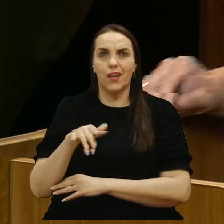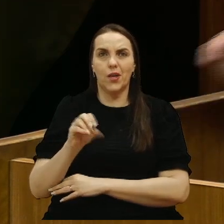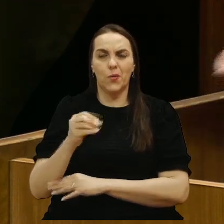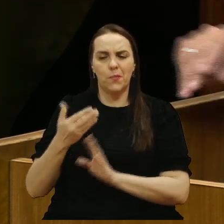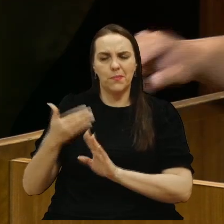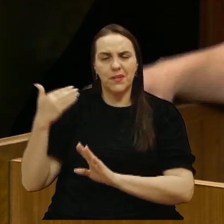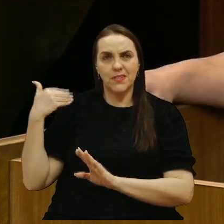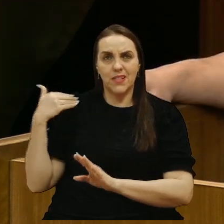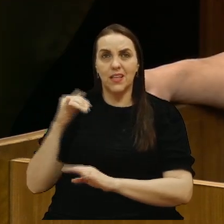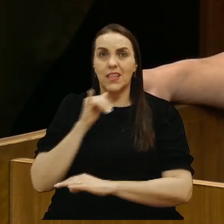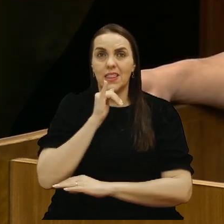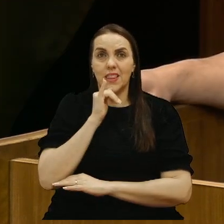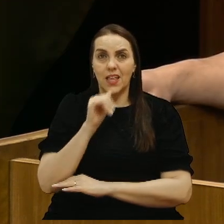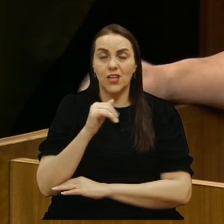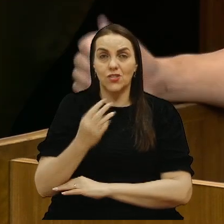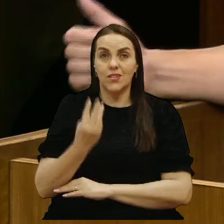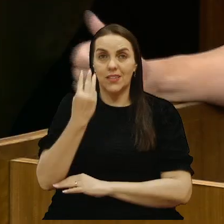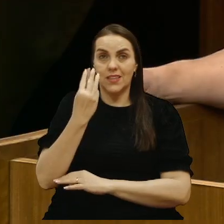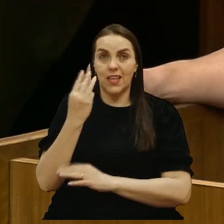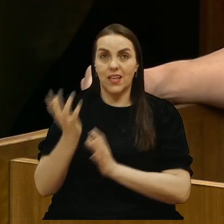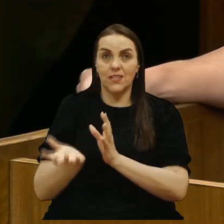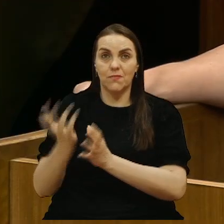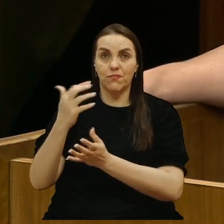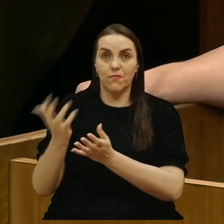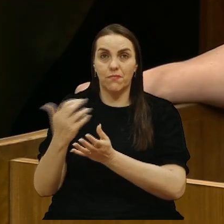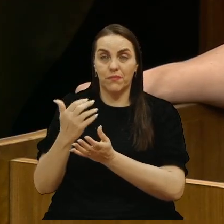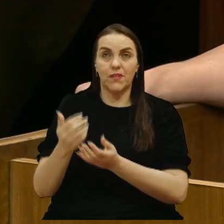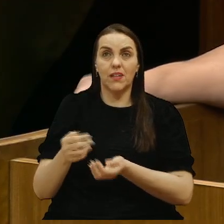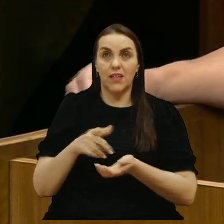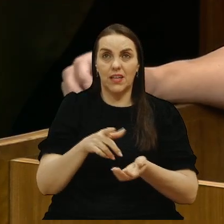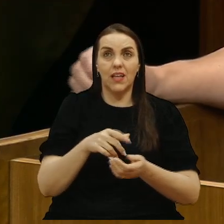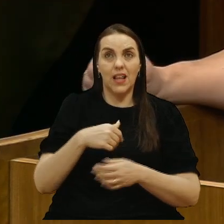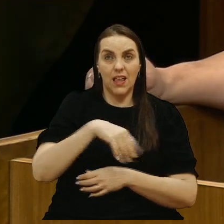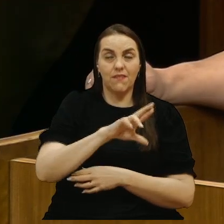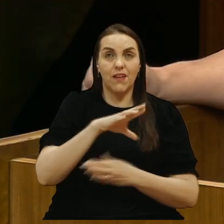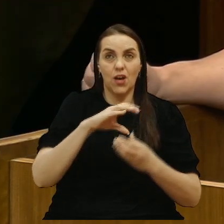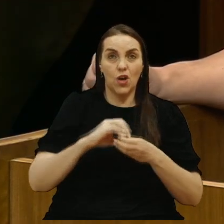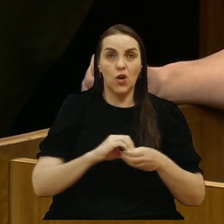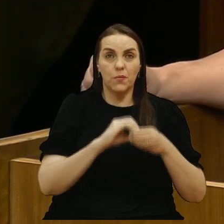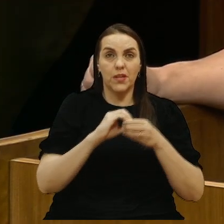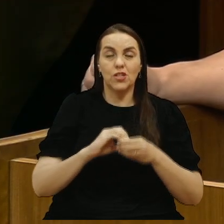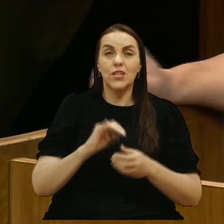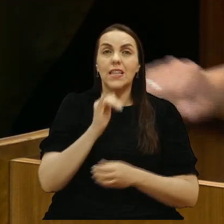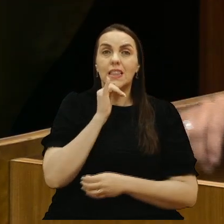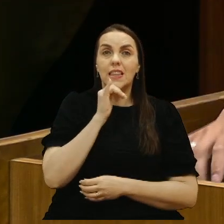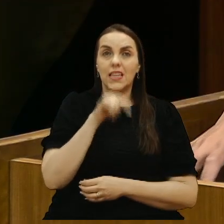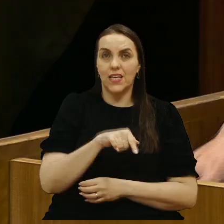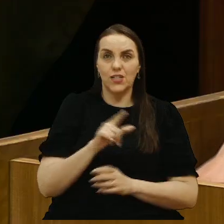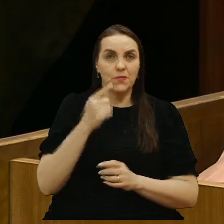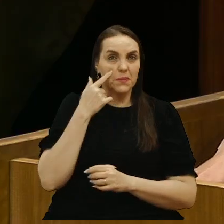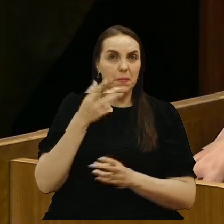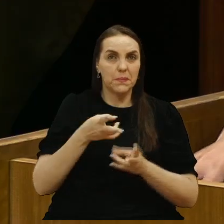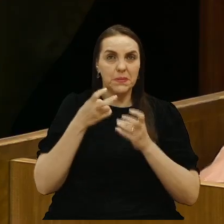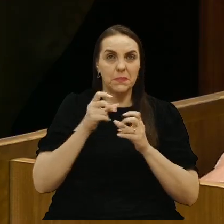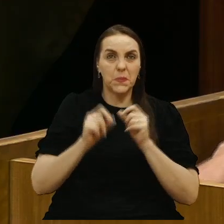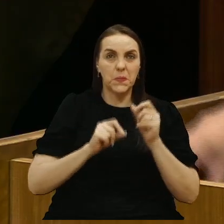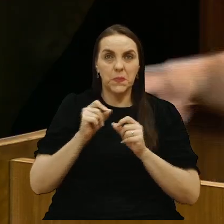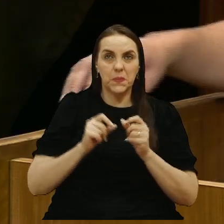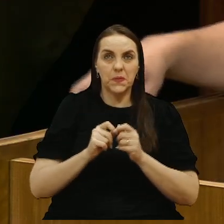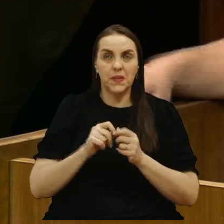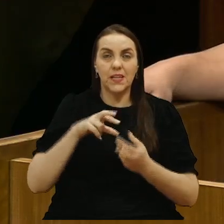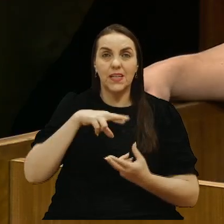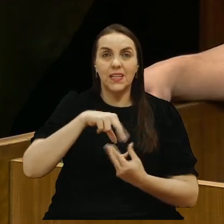um teste, pegamos 3 cargas de orgânico e levamos para a cooperativa, para fazer um teste e ver o que dava. A gente